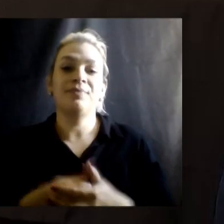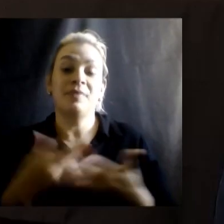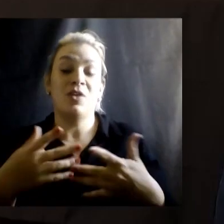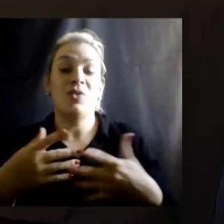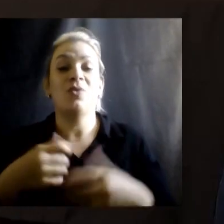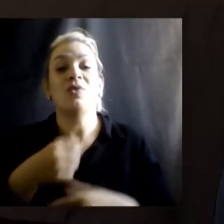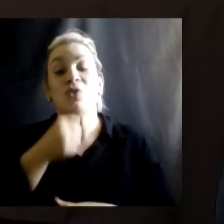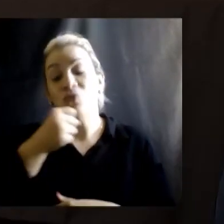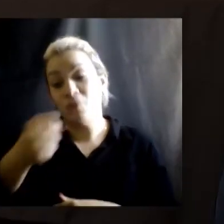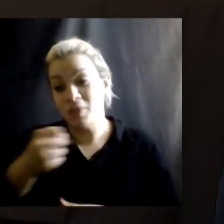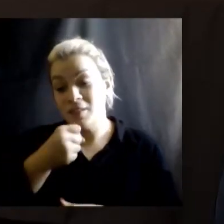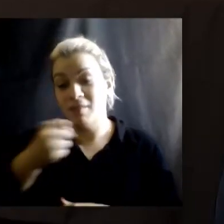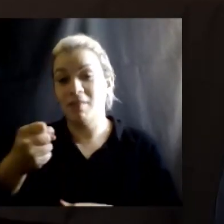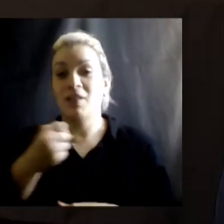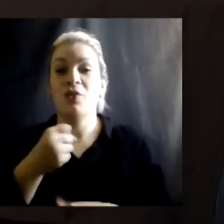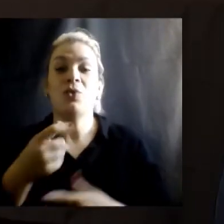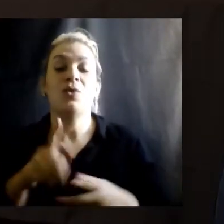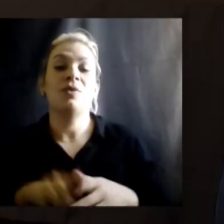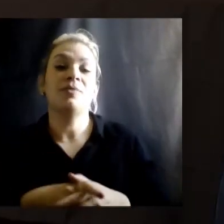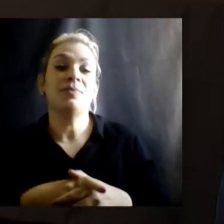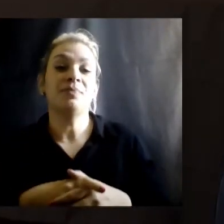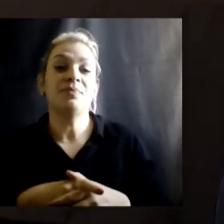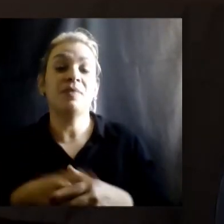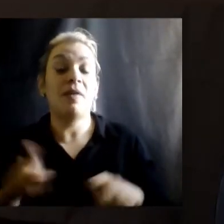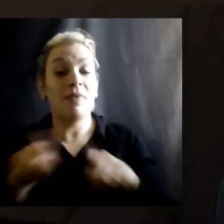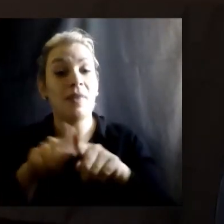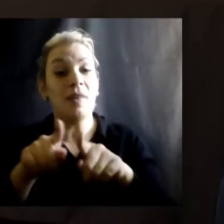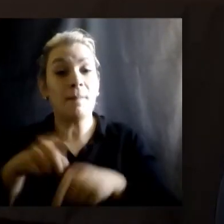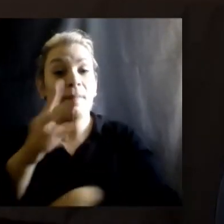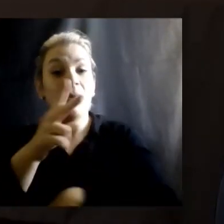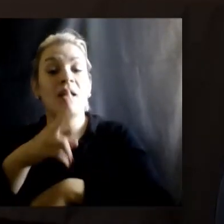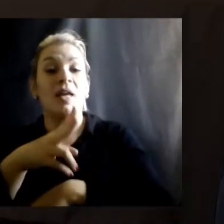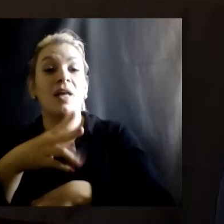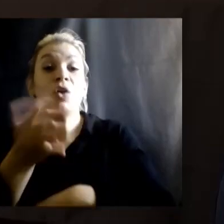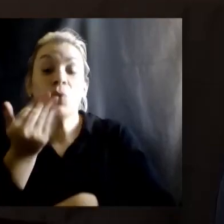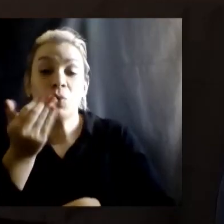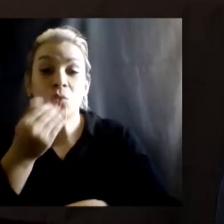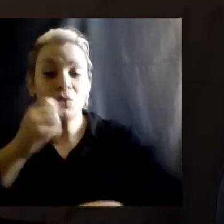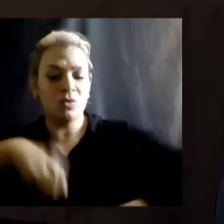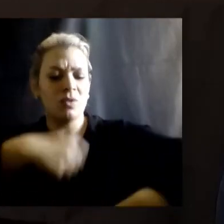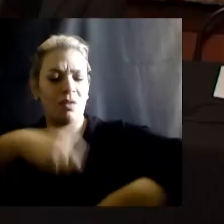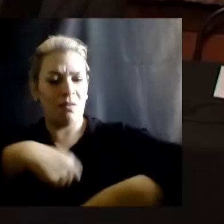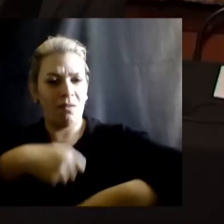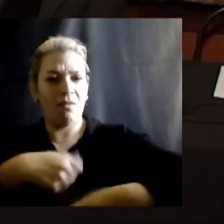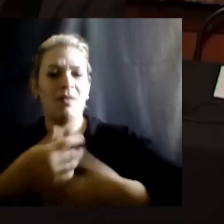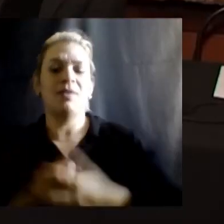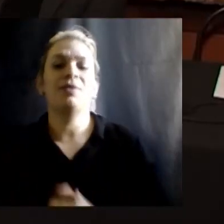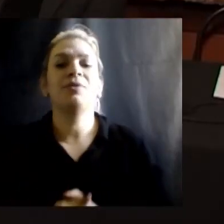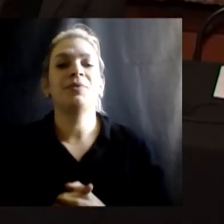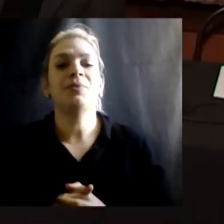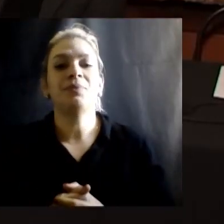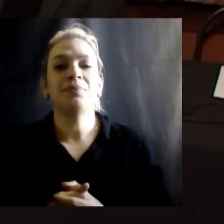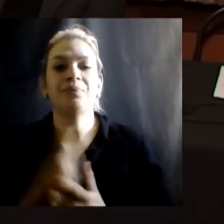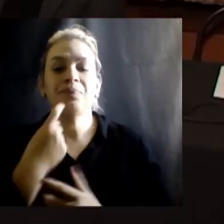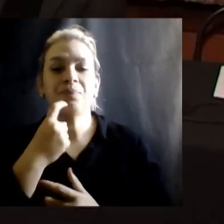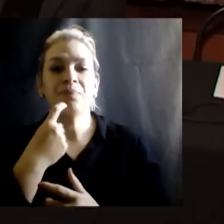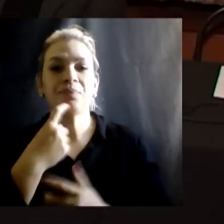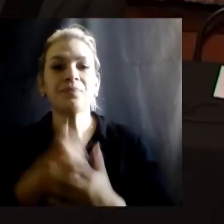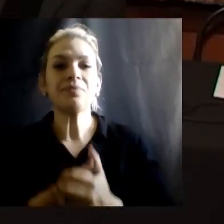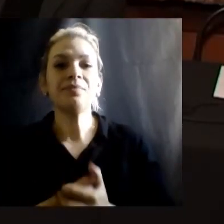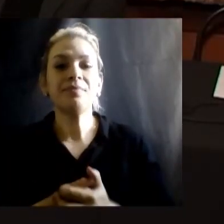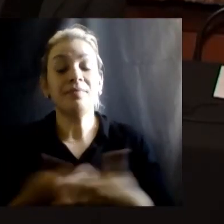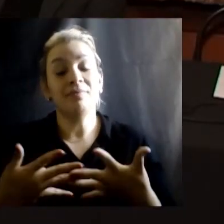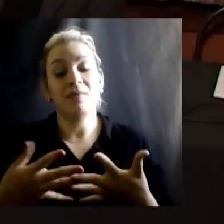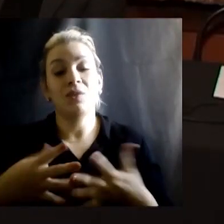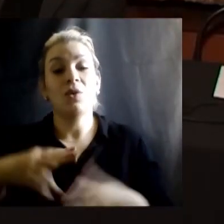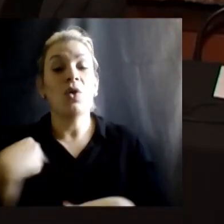cozinha, que marcou história da comunicação regional e da gastronomia campineira. E nós sabemos o quanto o café é importante